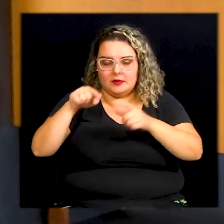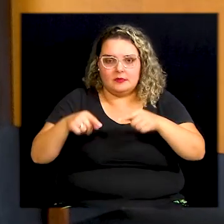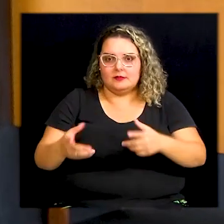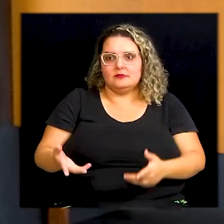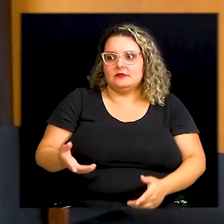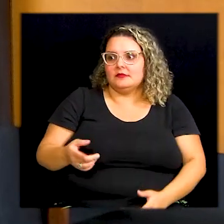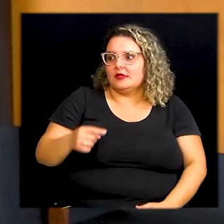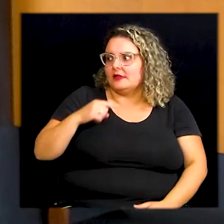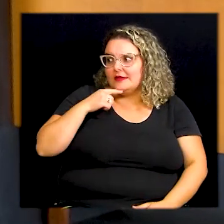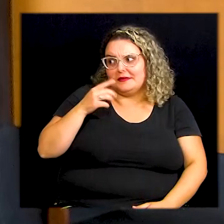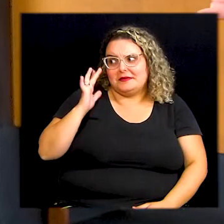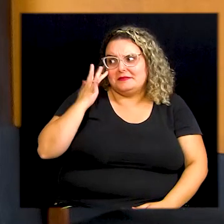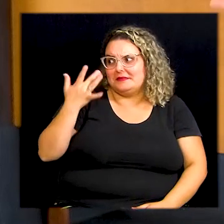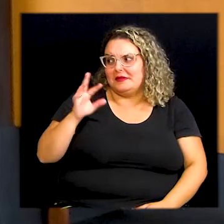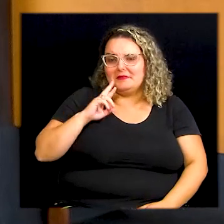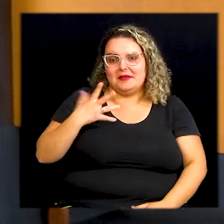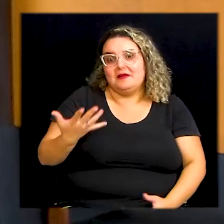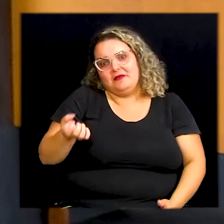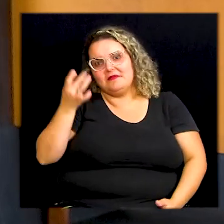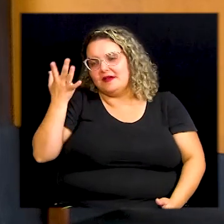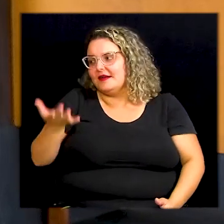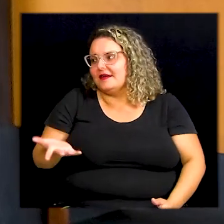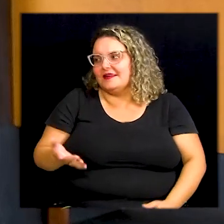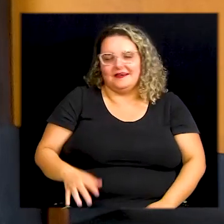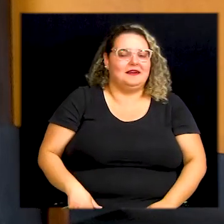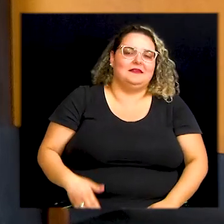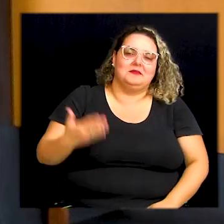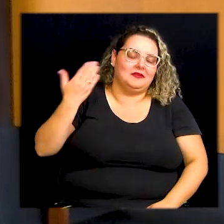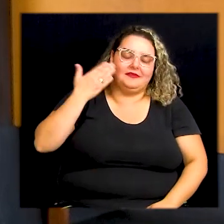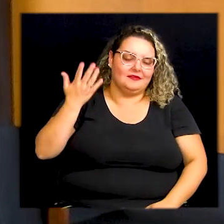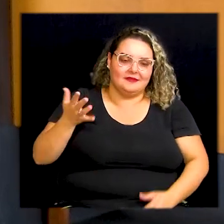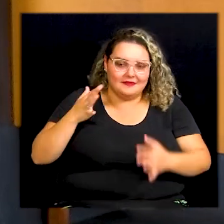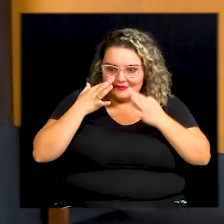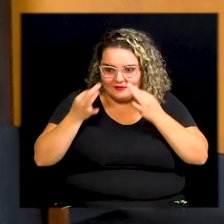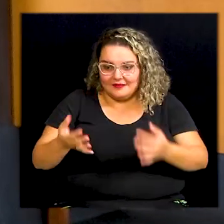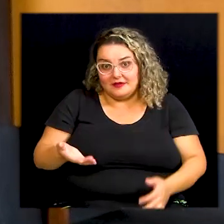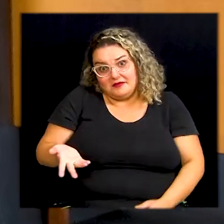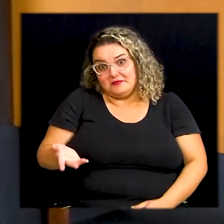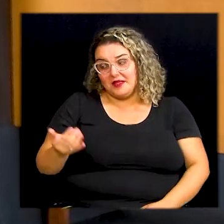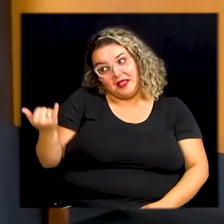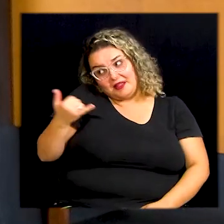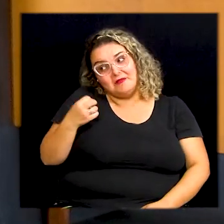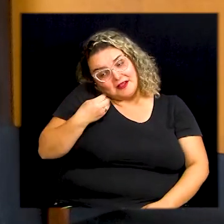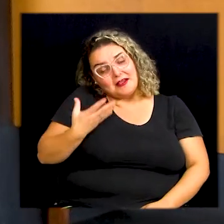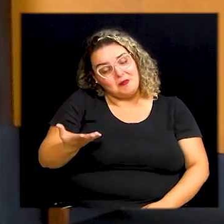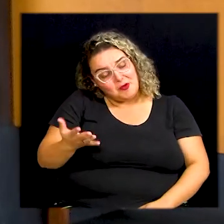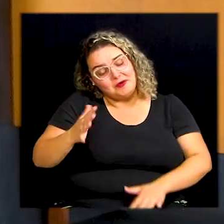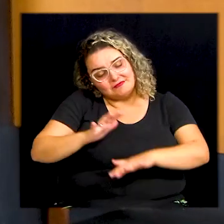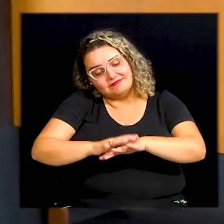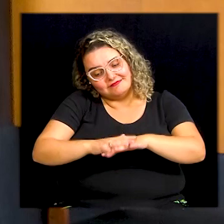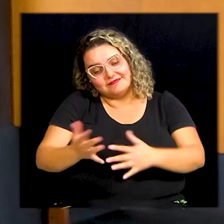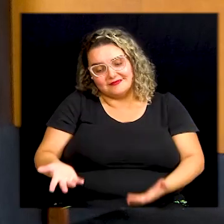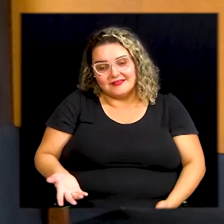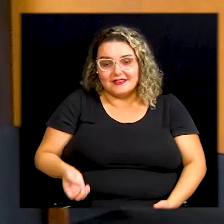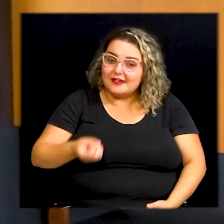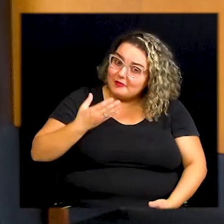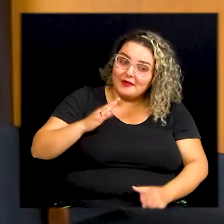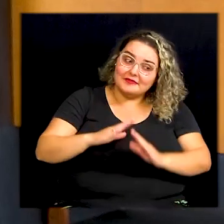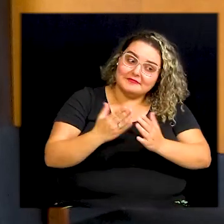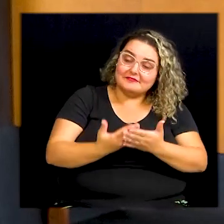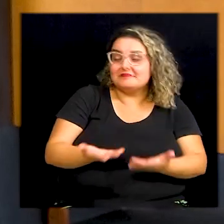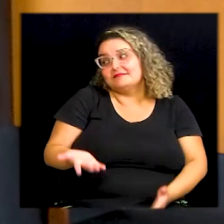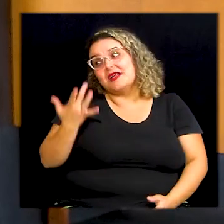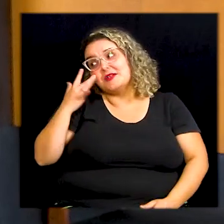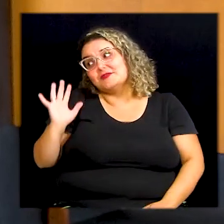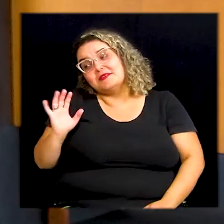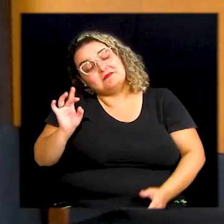lá, mas eu nem presto atenção. Ninguém sabe o resultado, né? Aí é fácil eu nem presto falar. atenção. Mas ele fala aí que ele é bom de matemática, que ele era bom na escola, mas